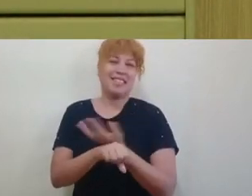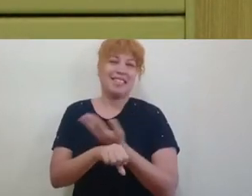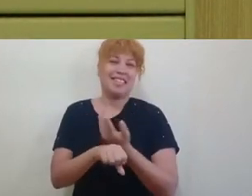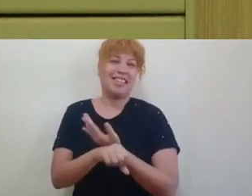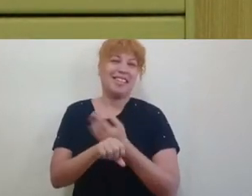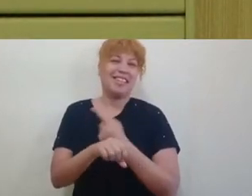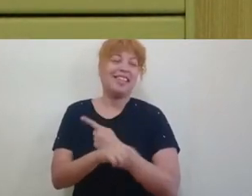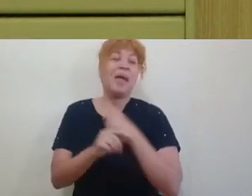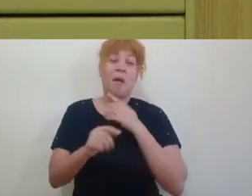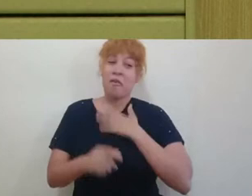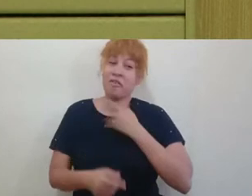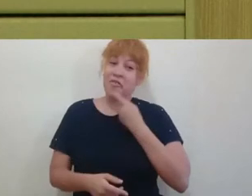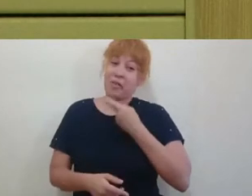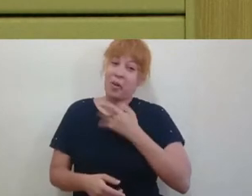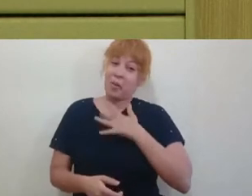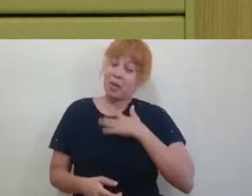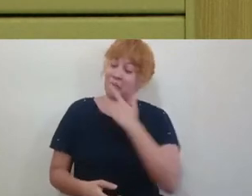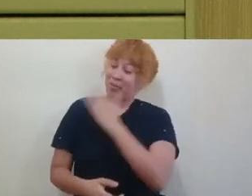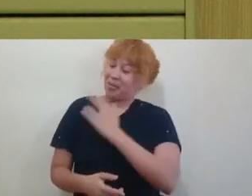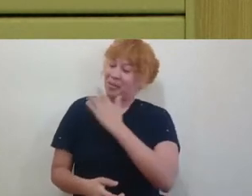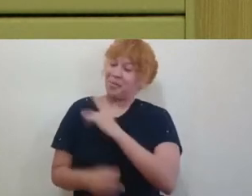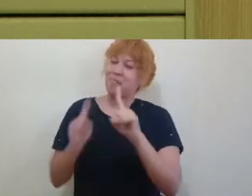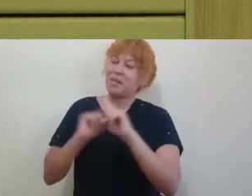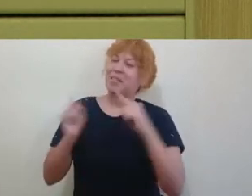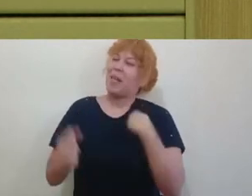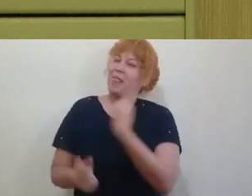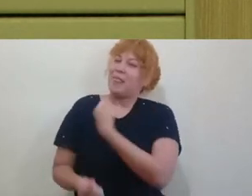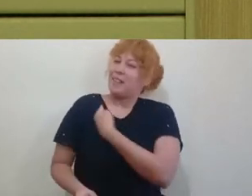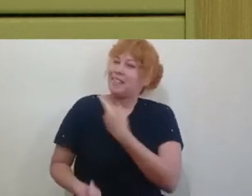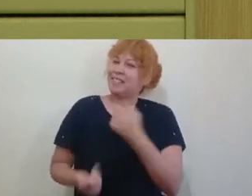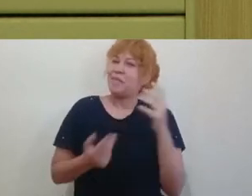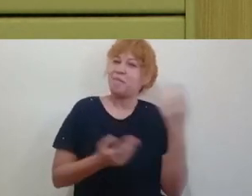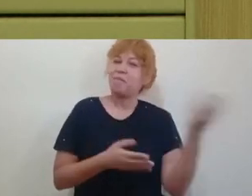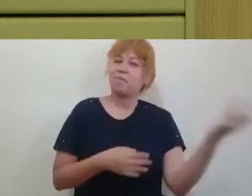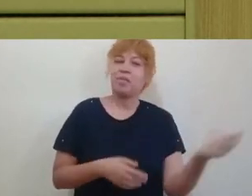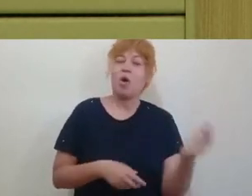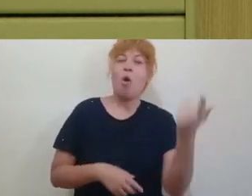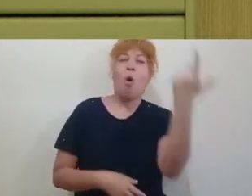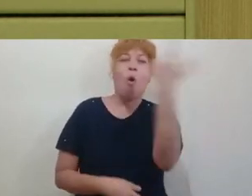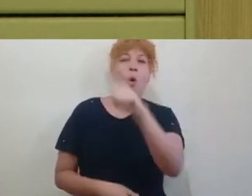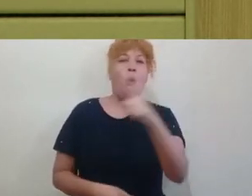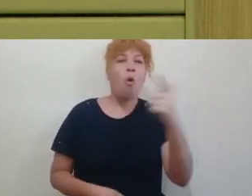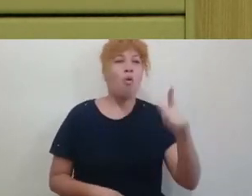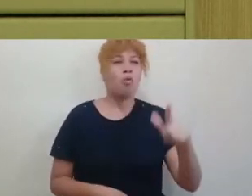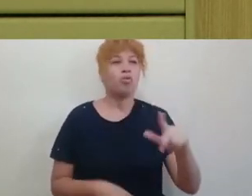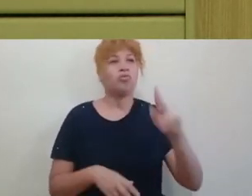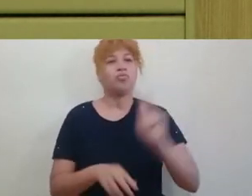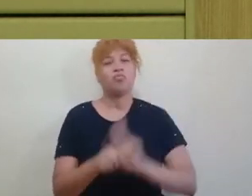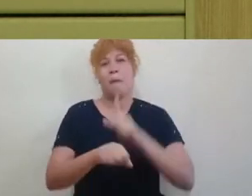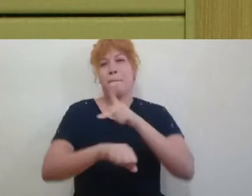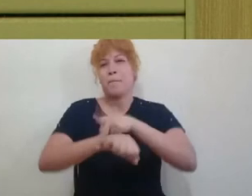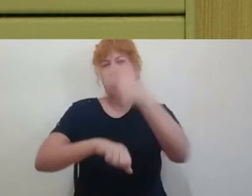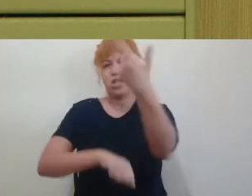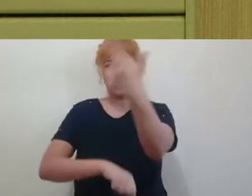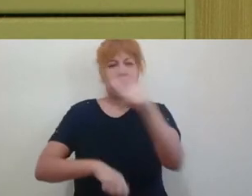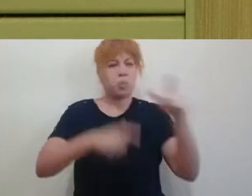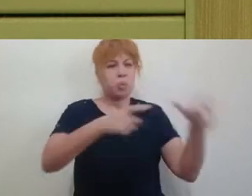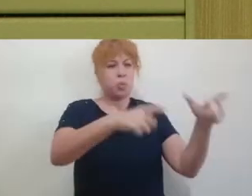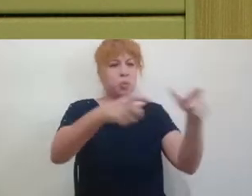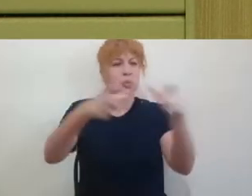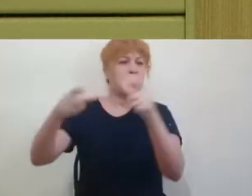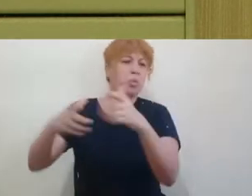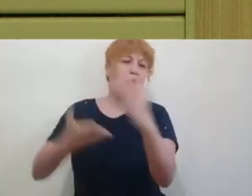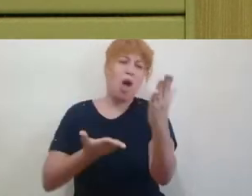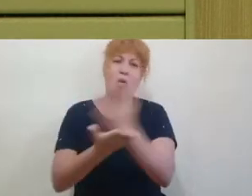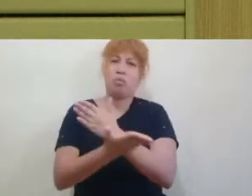instituição belíssima, revolucionária, que muda a vida de milhares de brasileiros, que traz a ciência